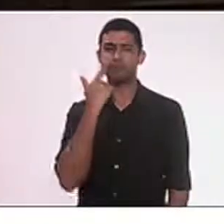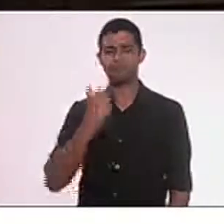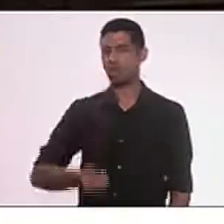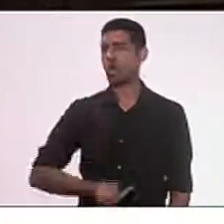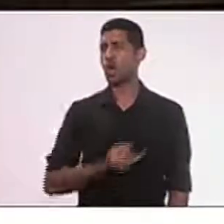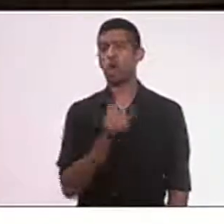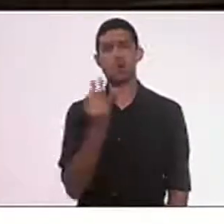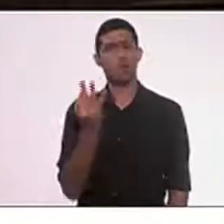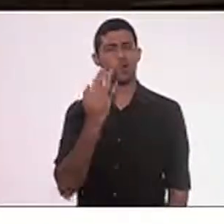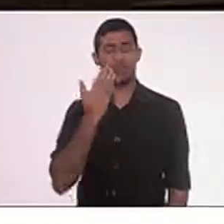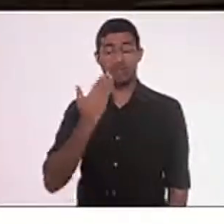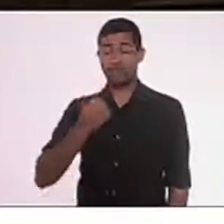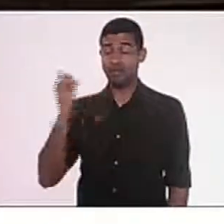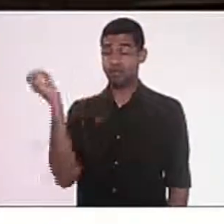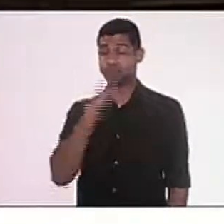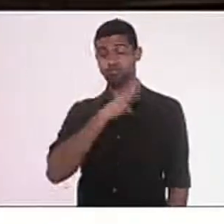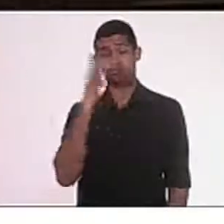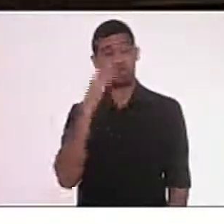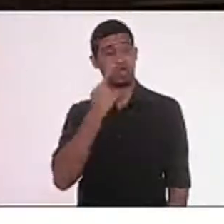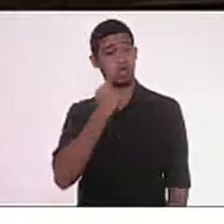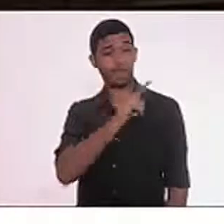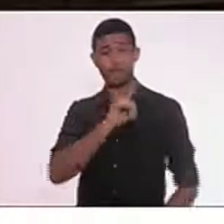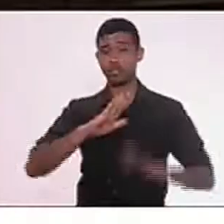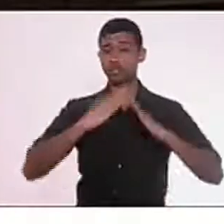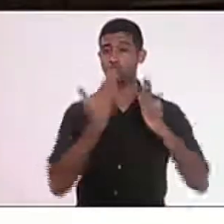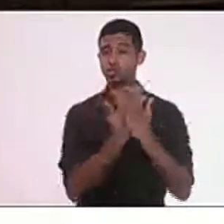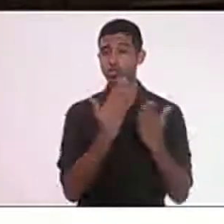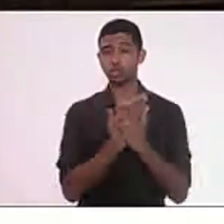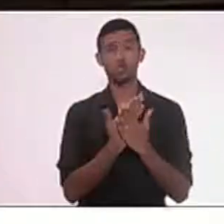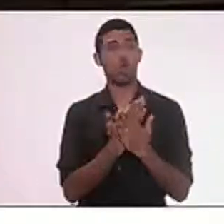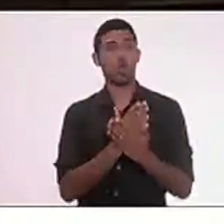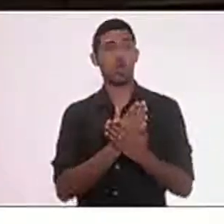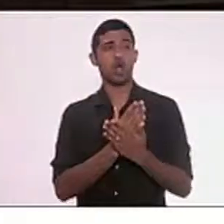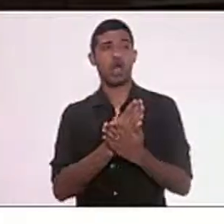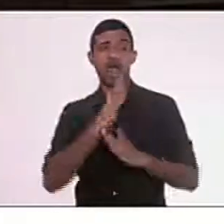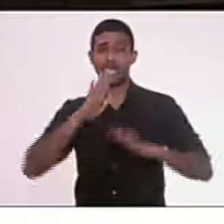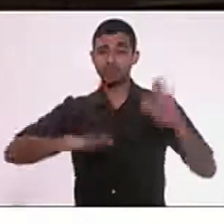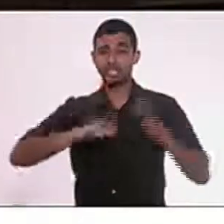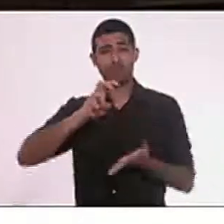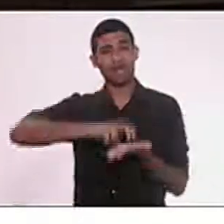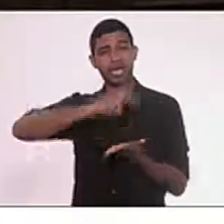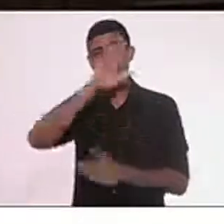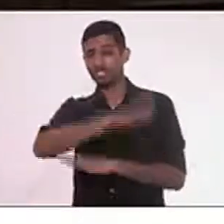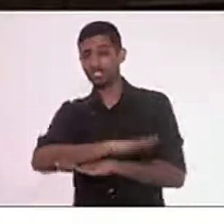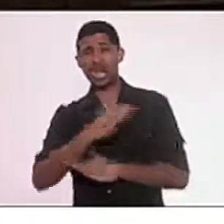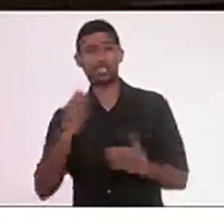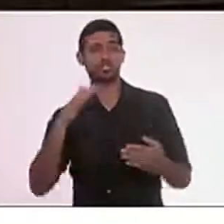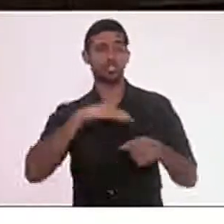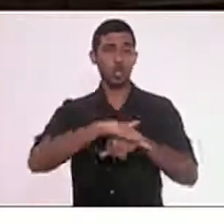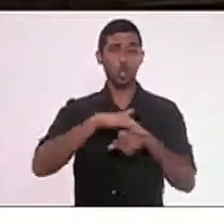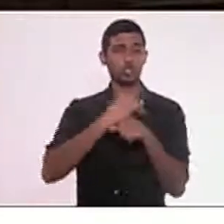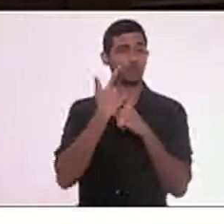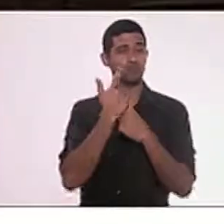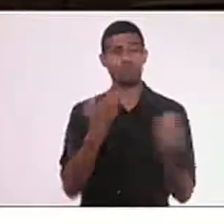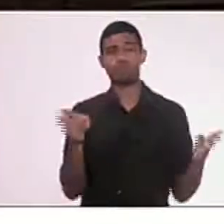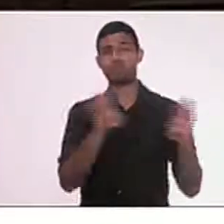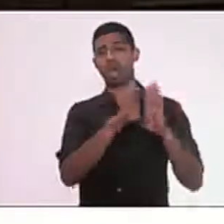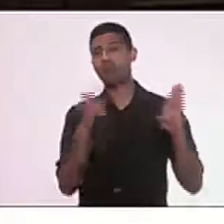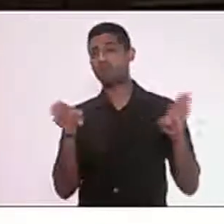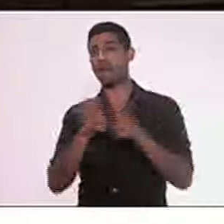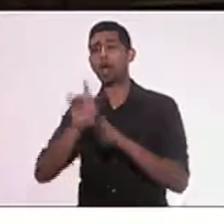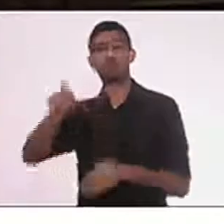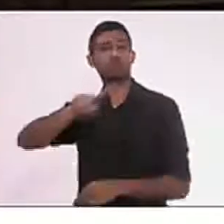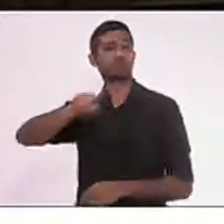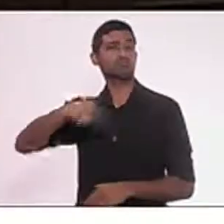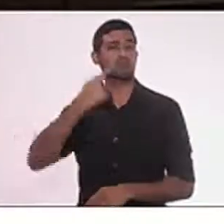quantidade absurda de escolas, de turmas, de turnos que foram fechados, com a